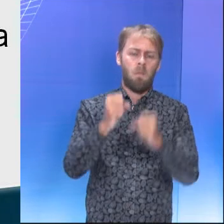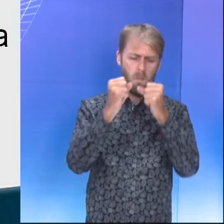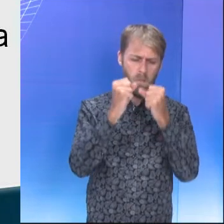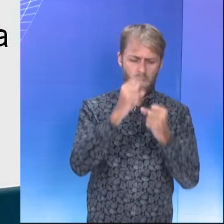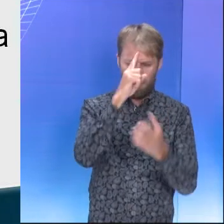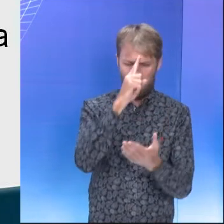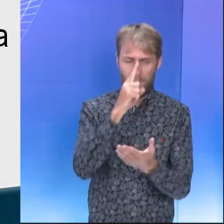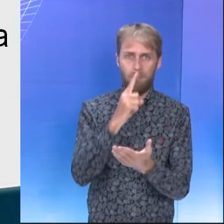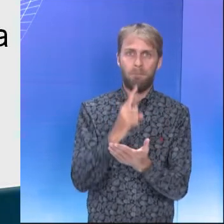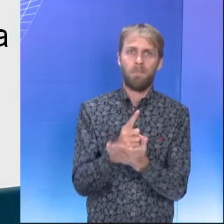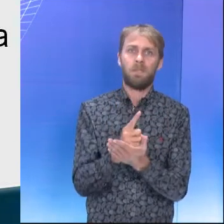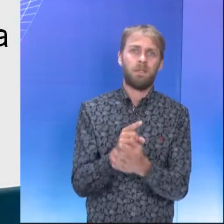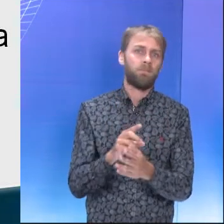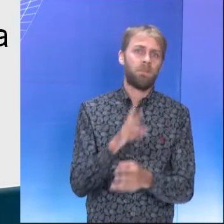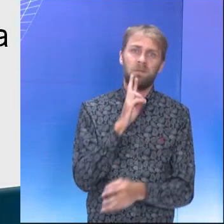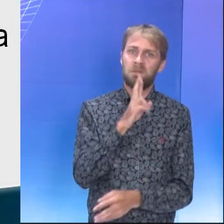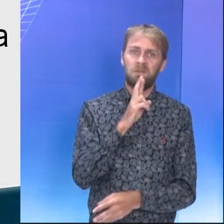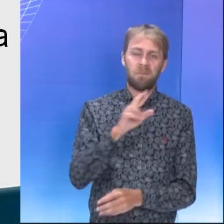coerção. Então, essa